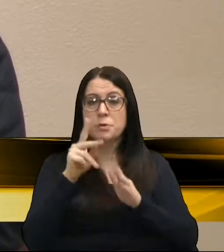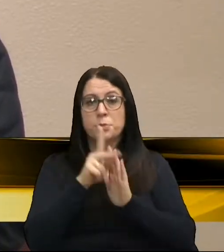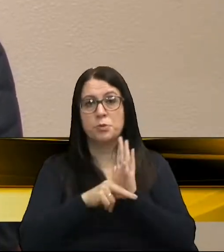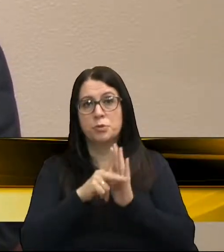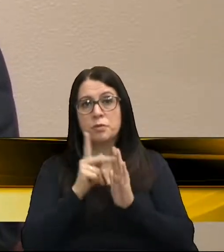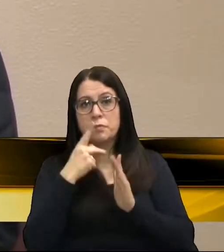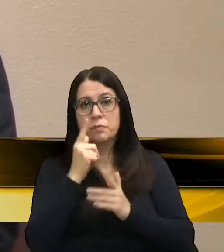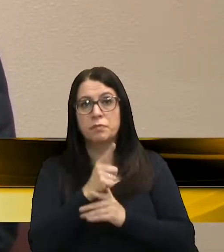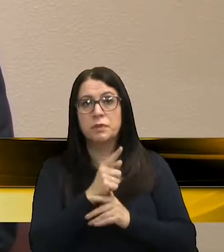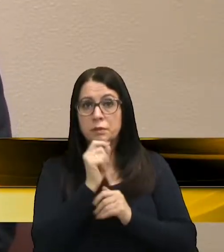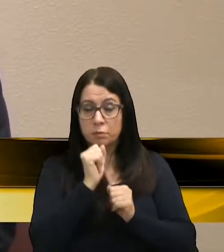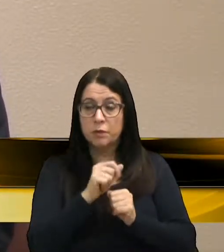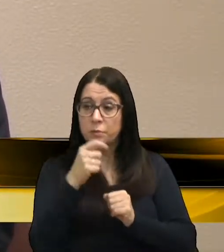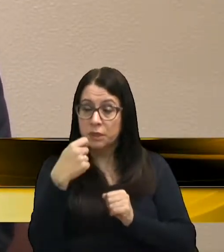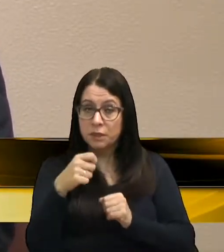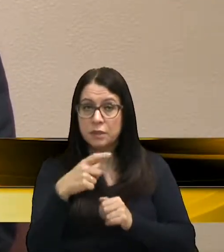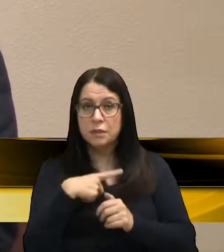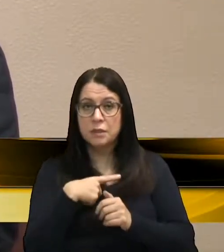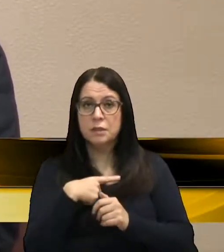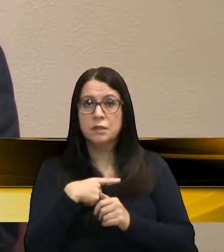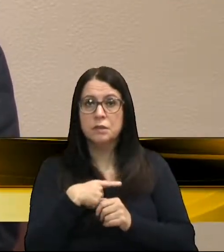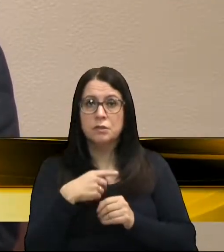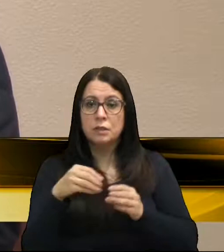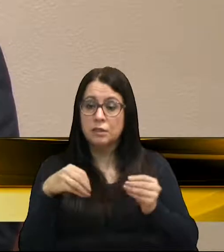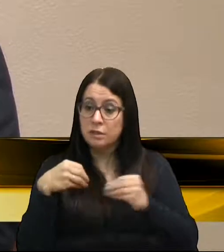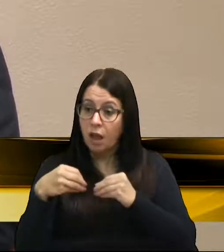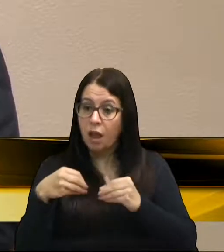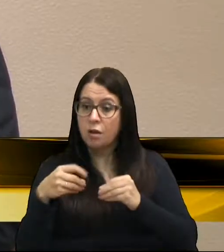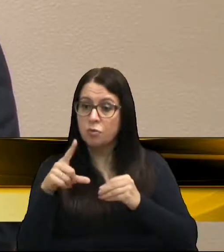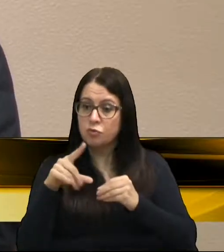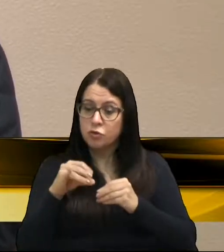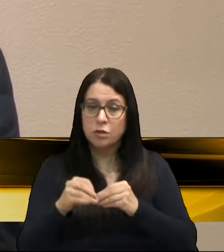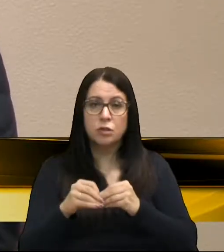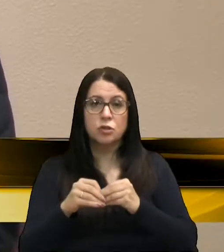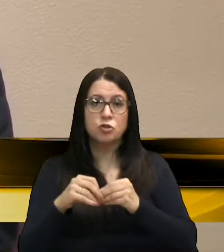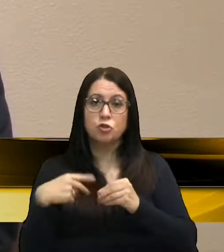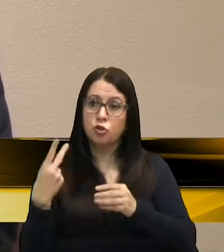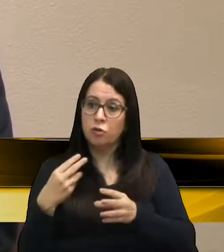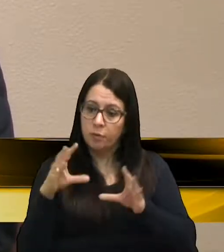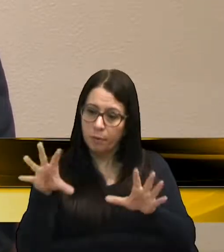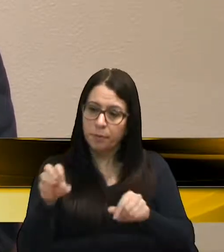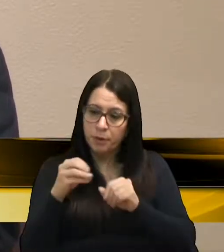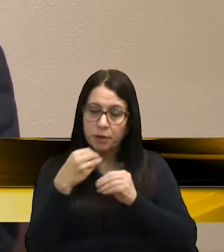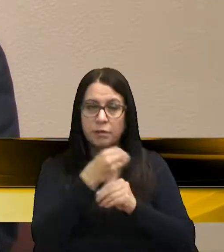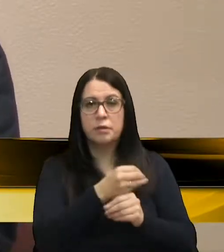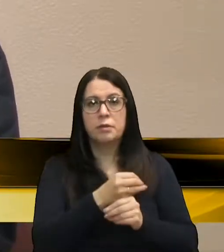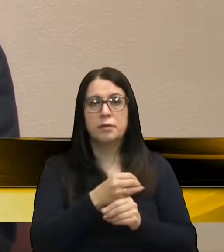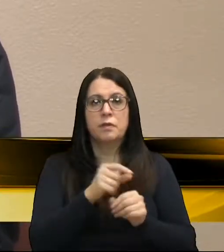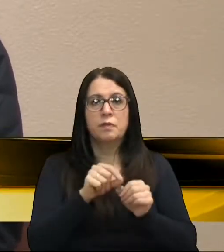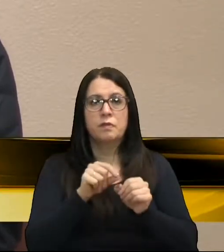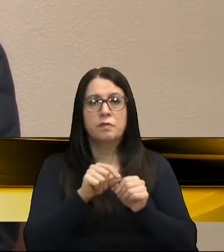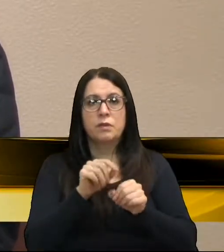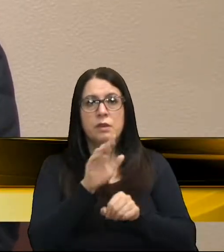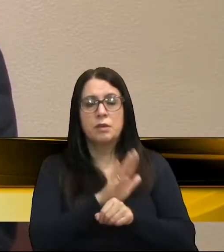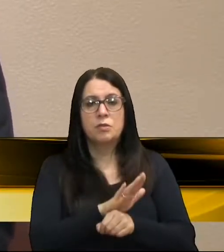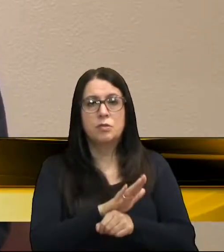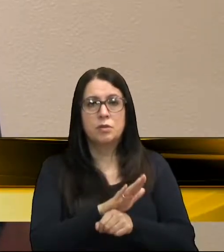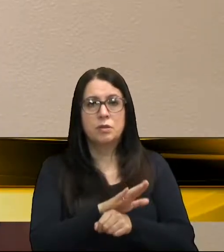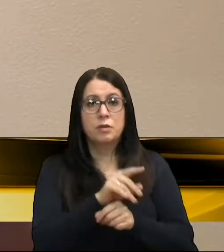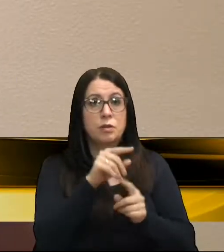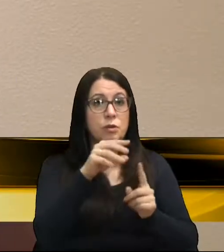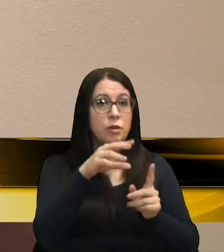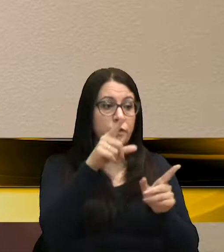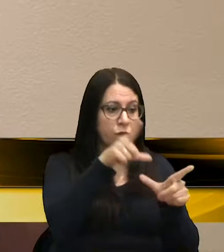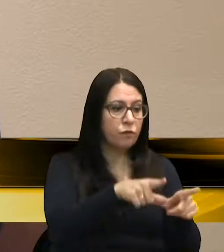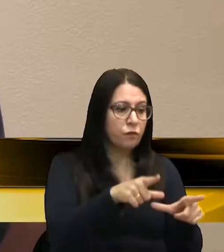também dizer, ó, vocês precisam de saco de lixo resistente, nós vamos lá recolher o saco de lixo, vamos fazer uma referência, o ponto de referência vai ser aqui que